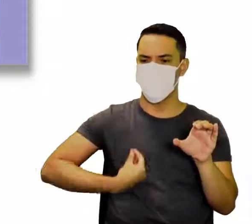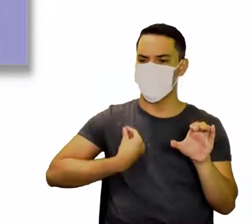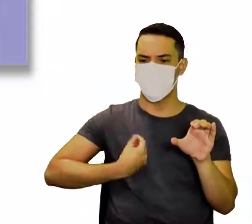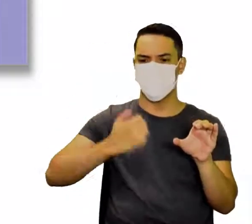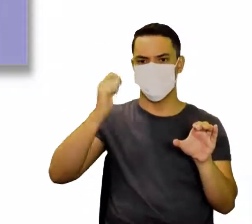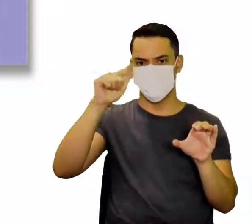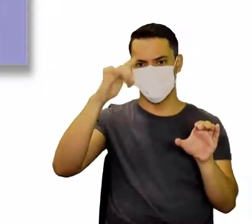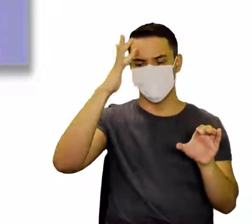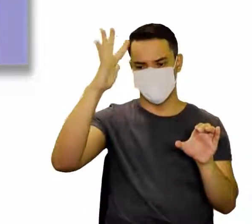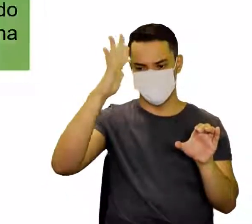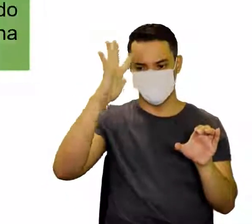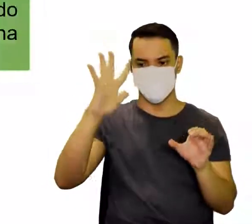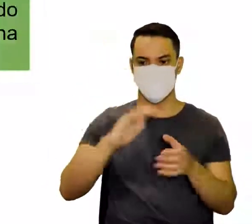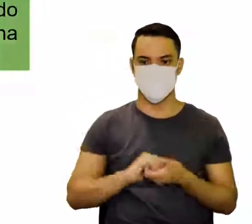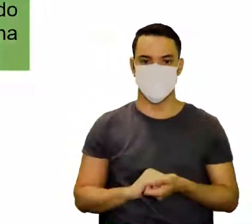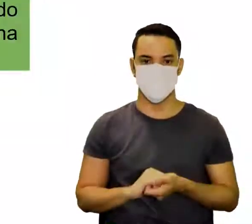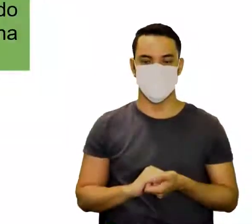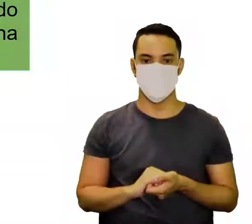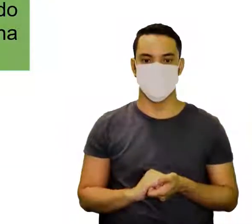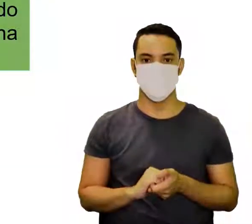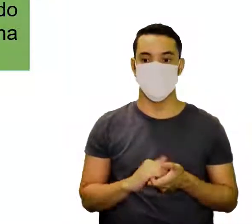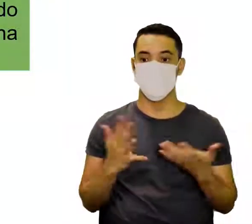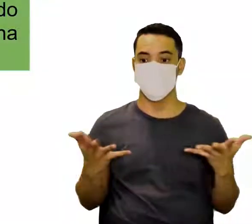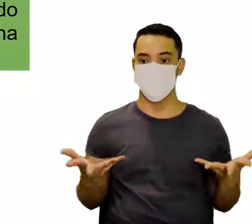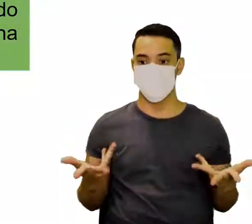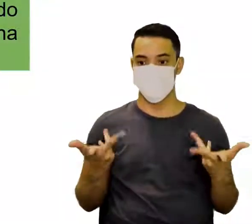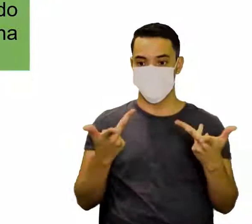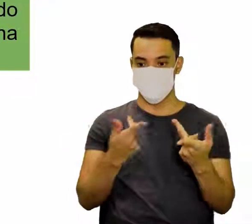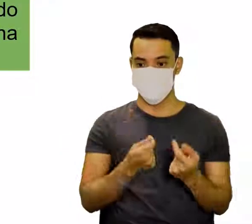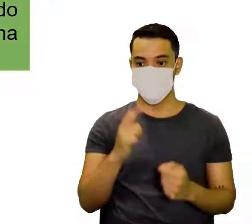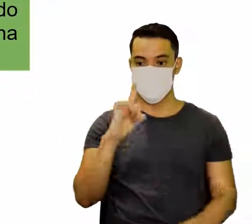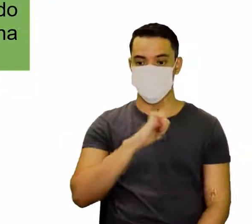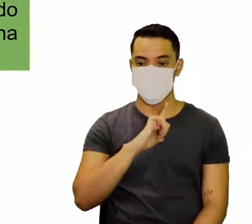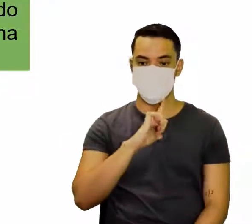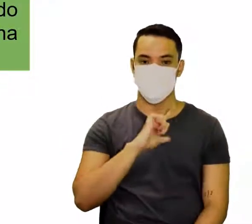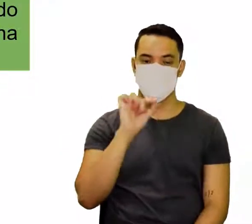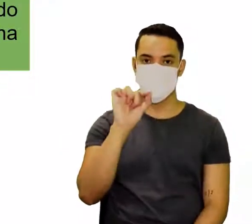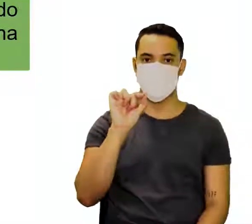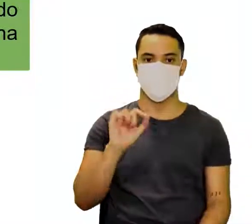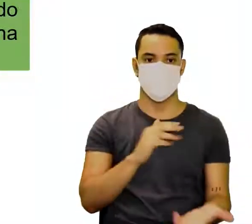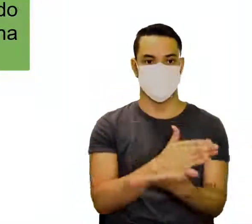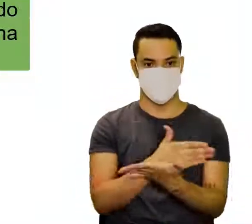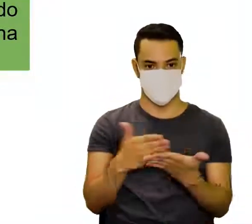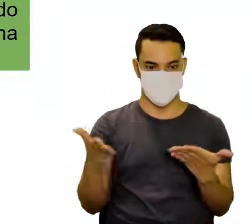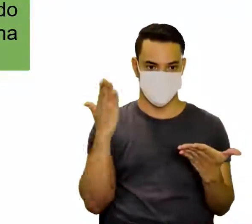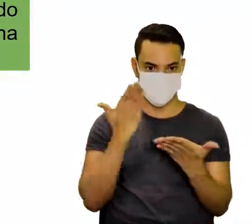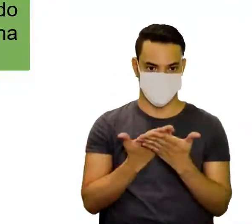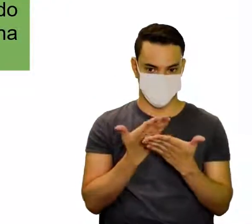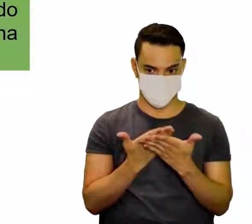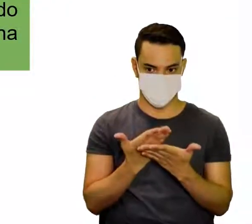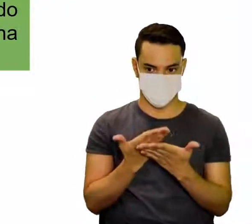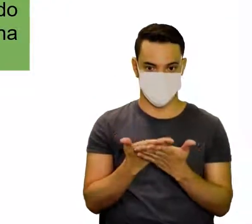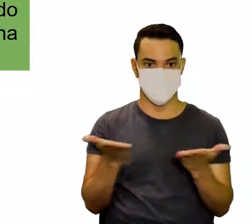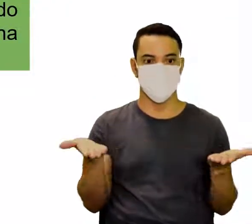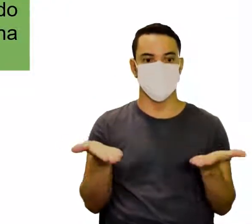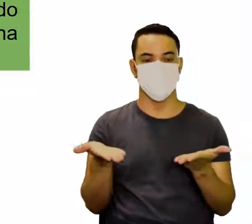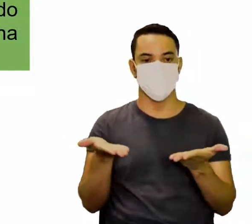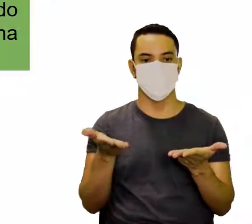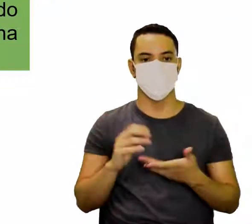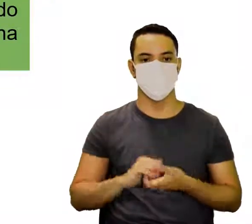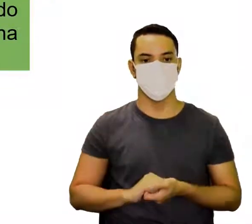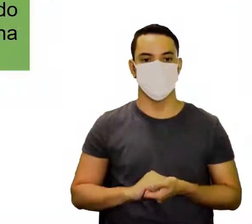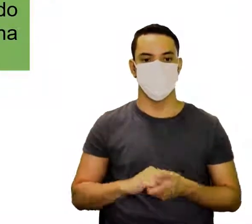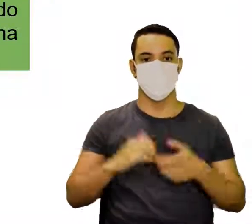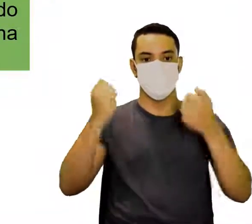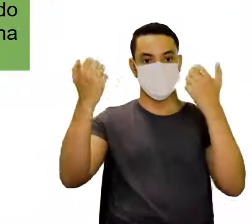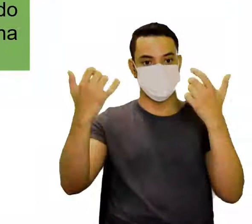imaginar, tá bom? E como habilidades, o que nós vamos ter a partir da nossa aula de hoje aqui?